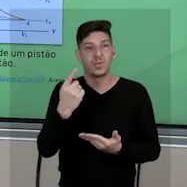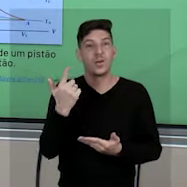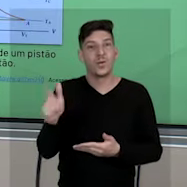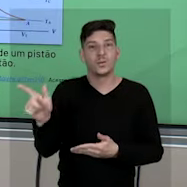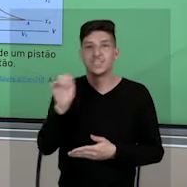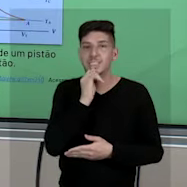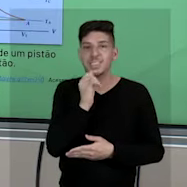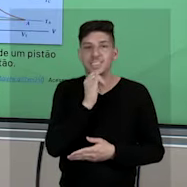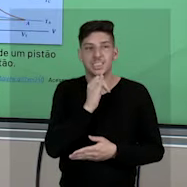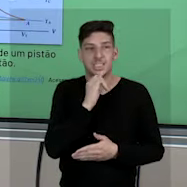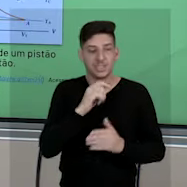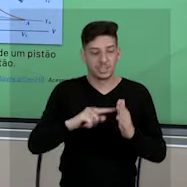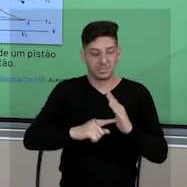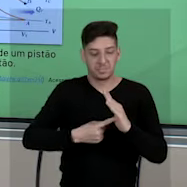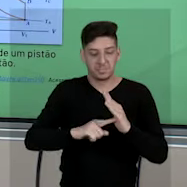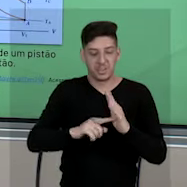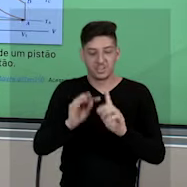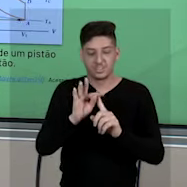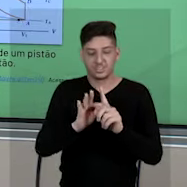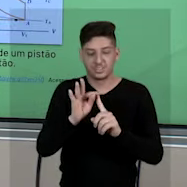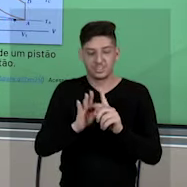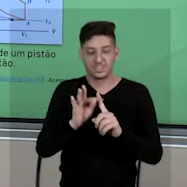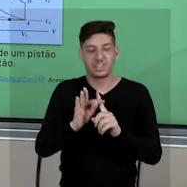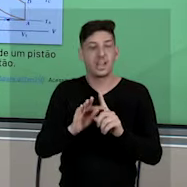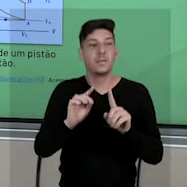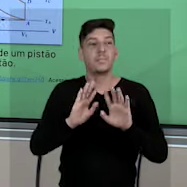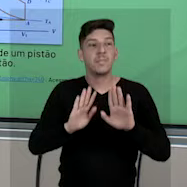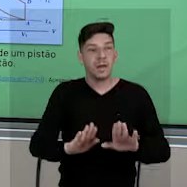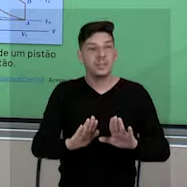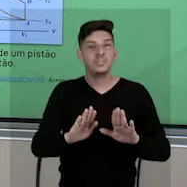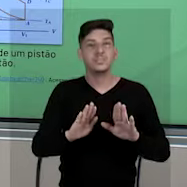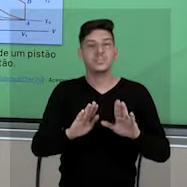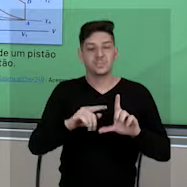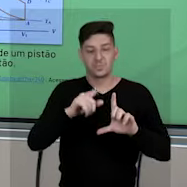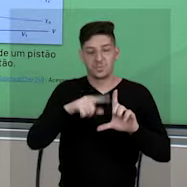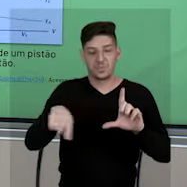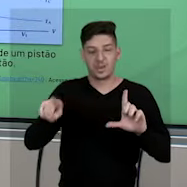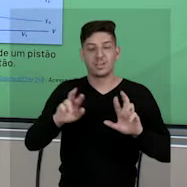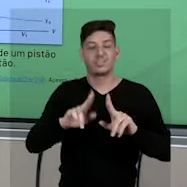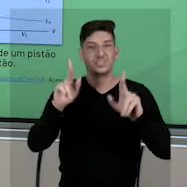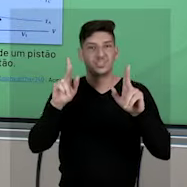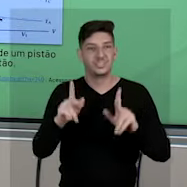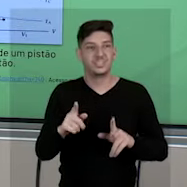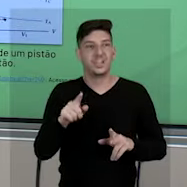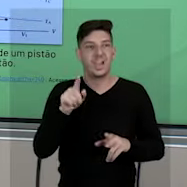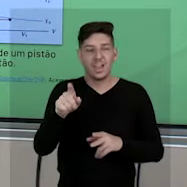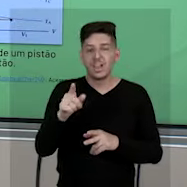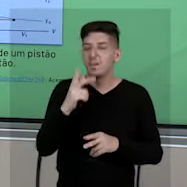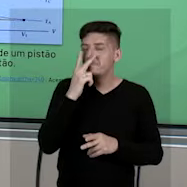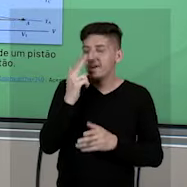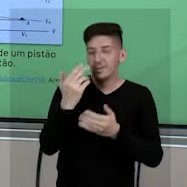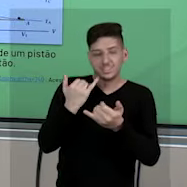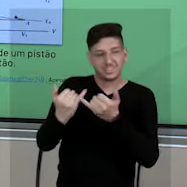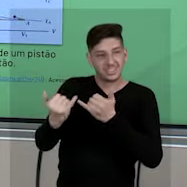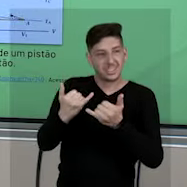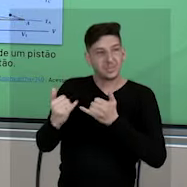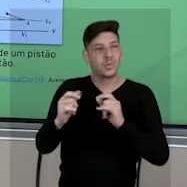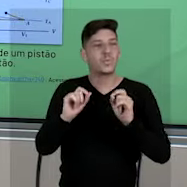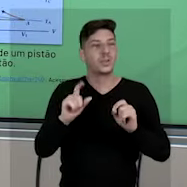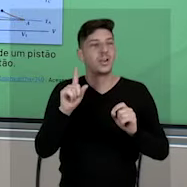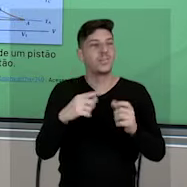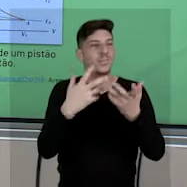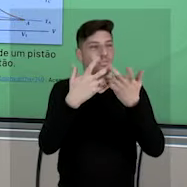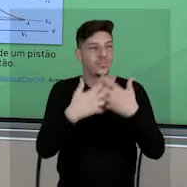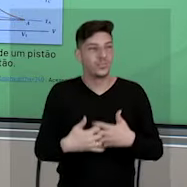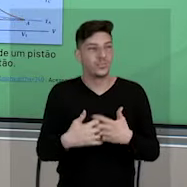de máquina térmica com outro gráfico um pouquinho diferente aqui pra gente. Esse aqui já se parece muito com o funcionamento